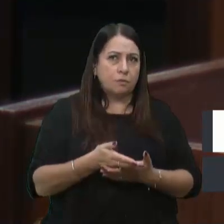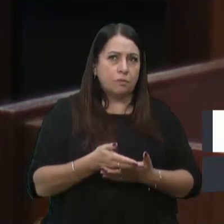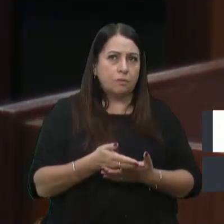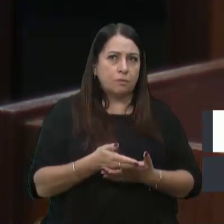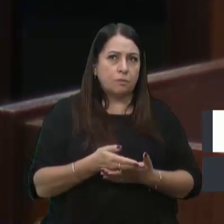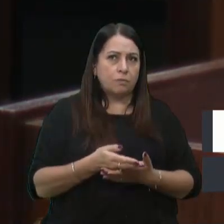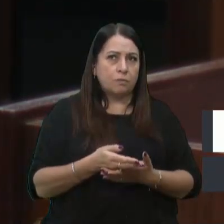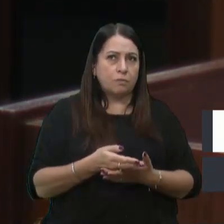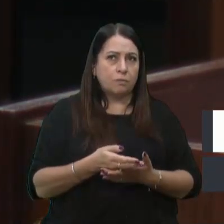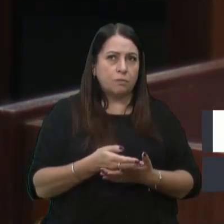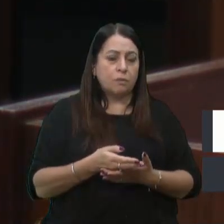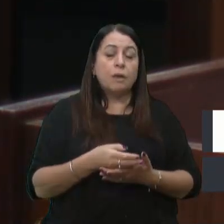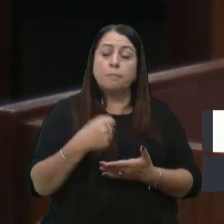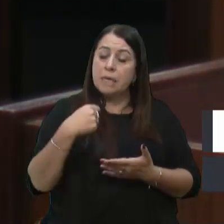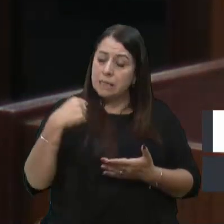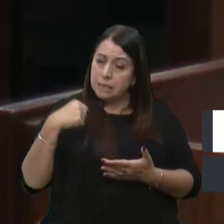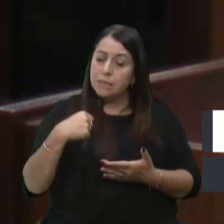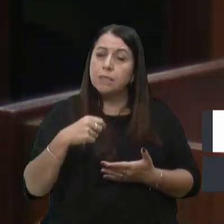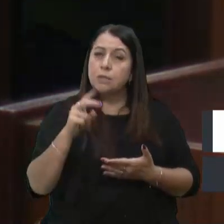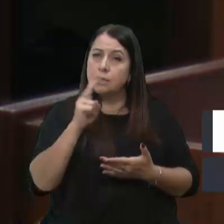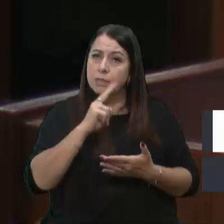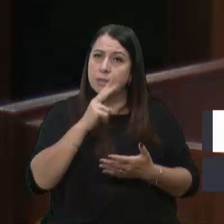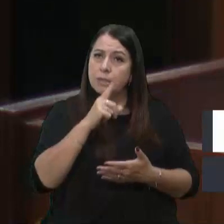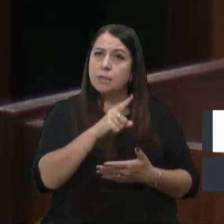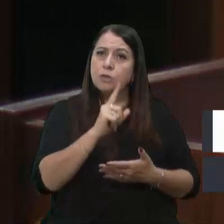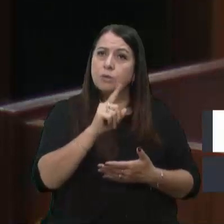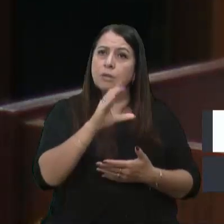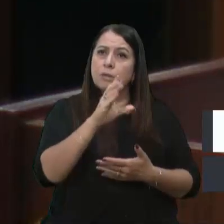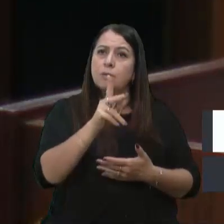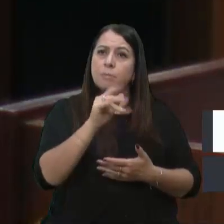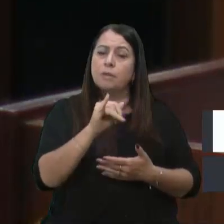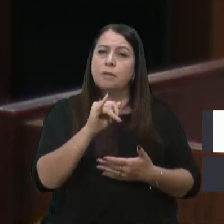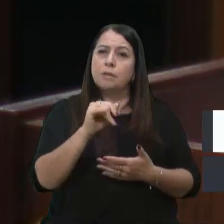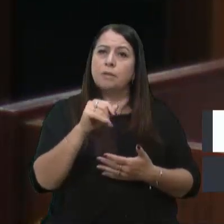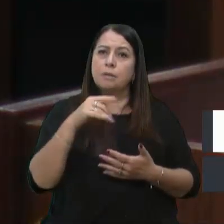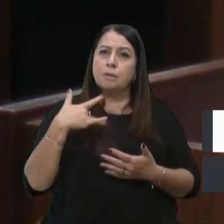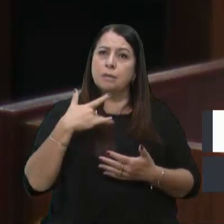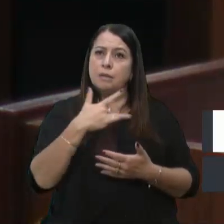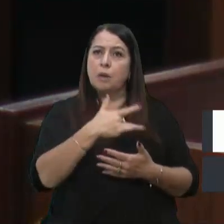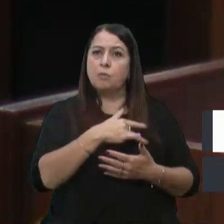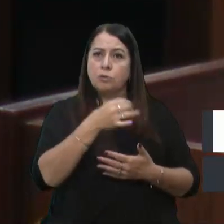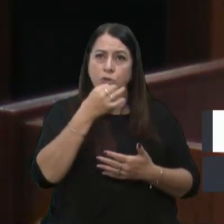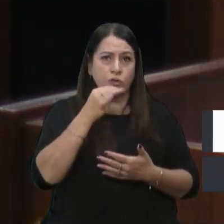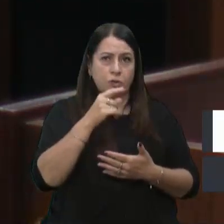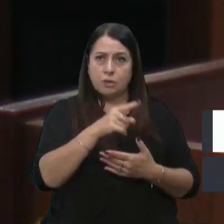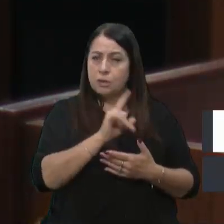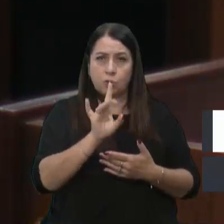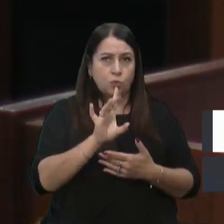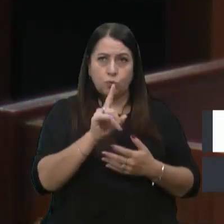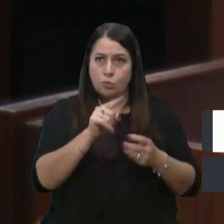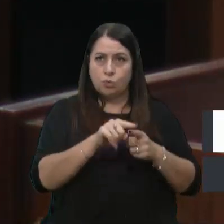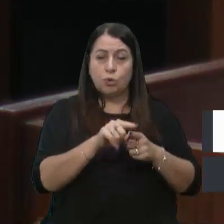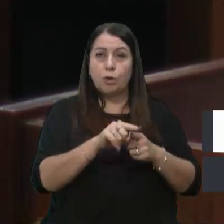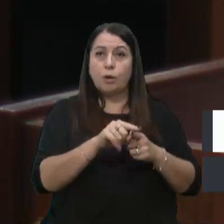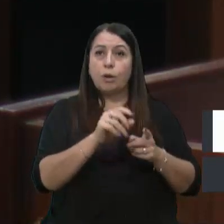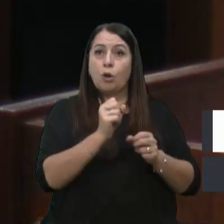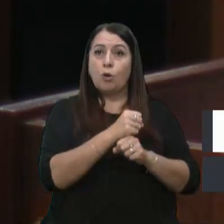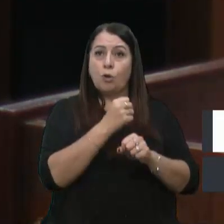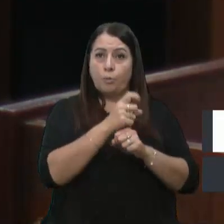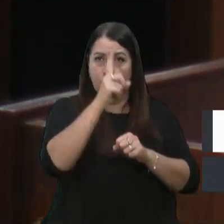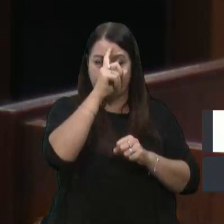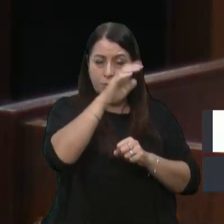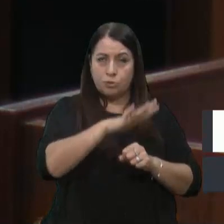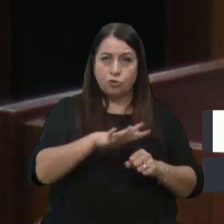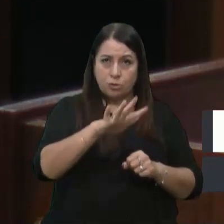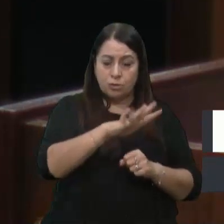urge a necessidade de a gente colocar uma CPI da saúde em Caxias do Sul não somente para tratar das obras do Hospital